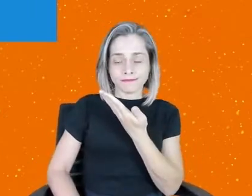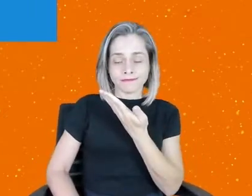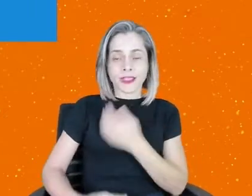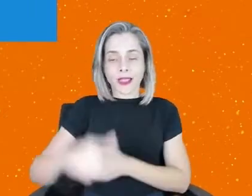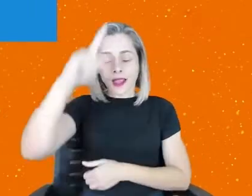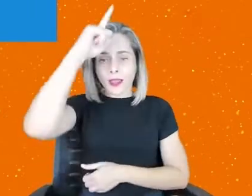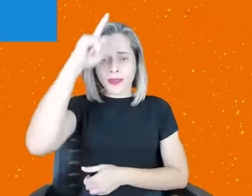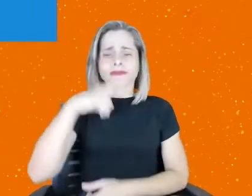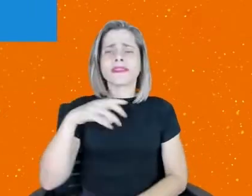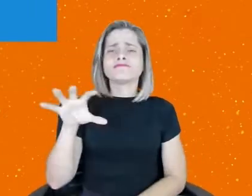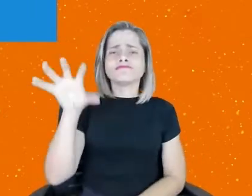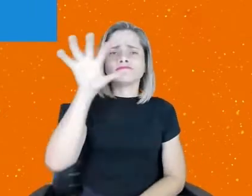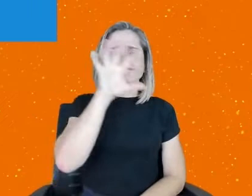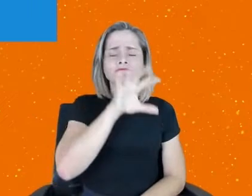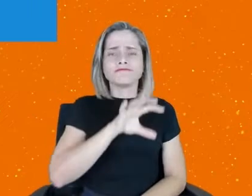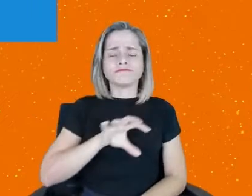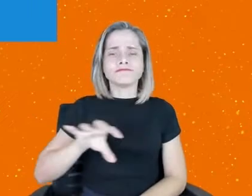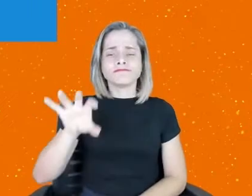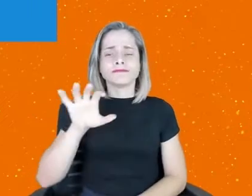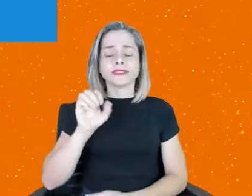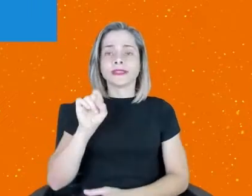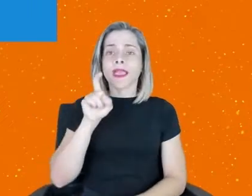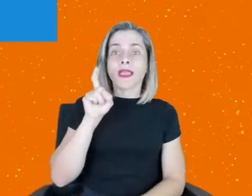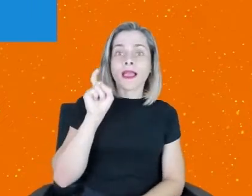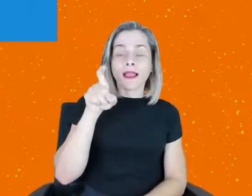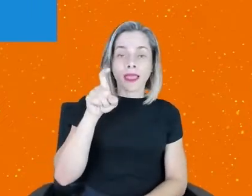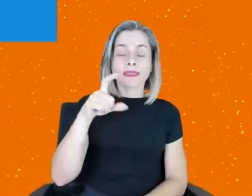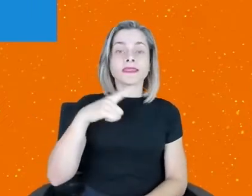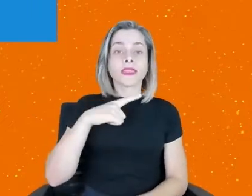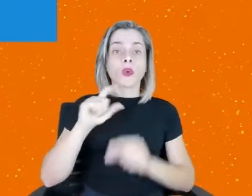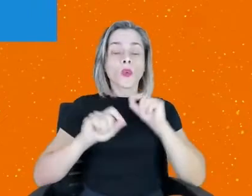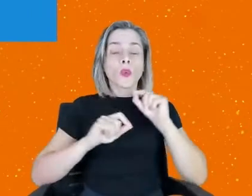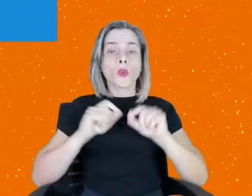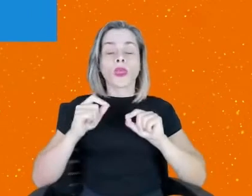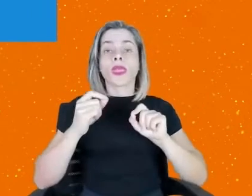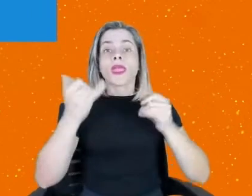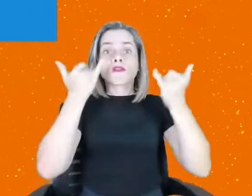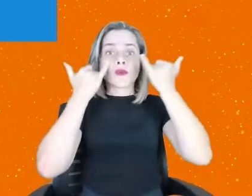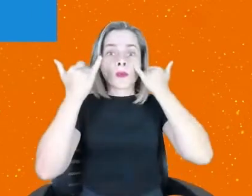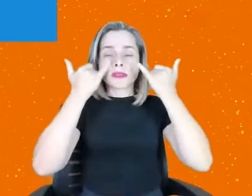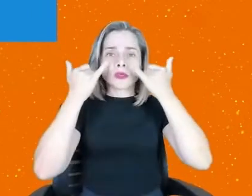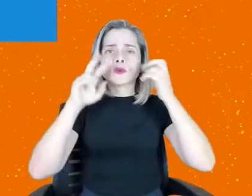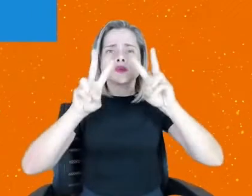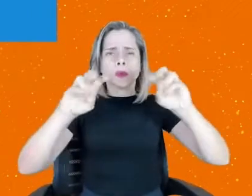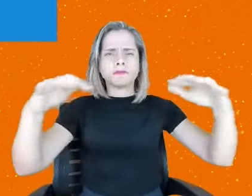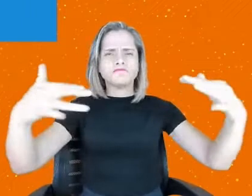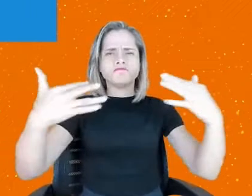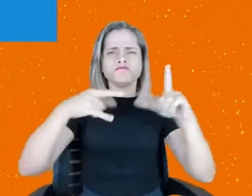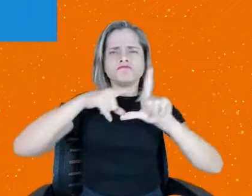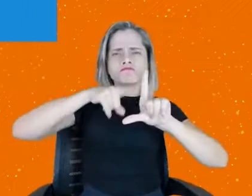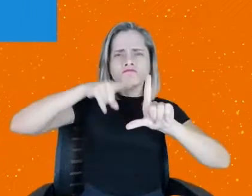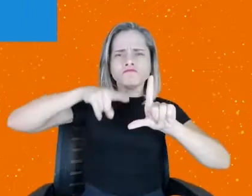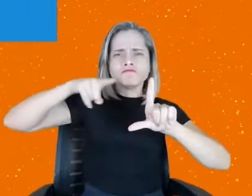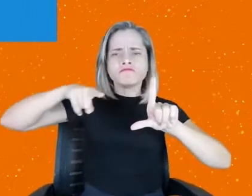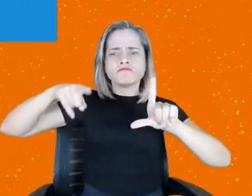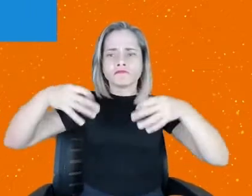regiões do estado se você clicando você tem informações de audiência segundo aquelas regiões e